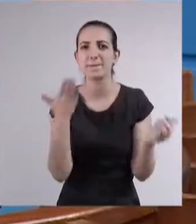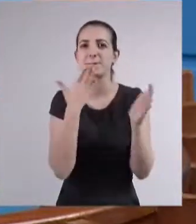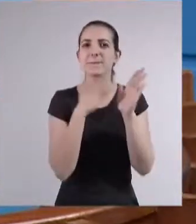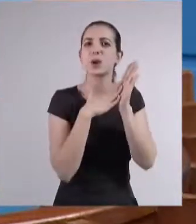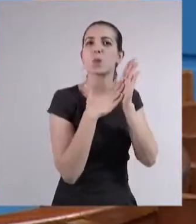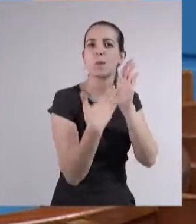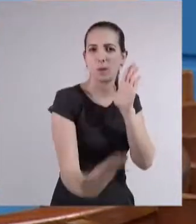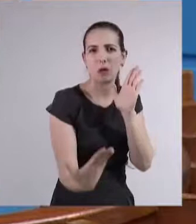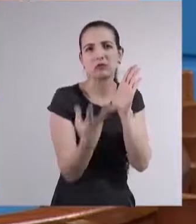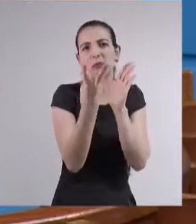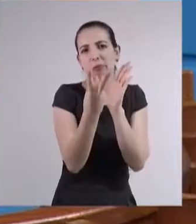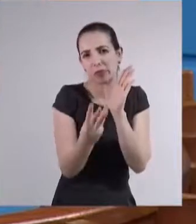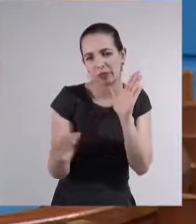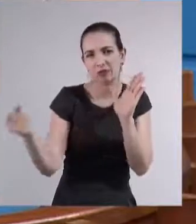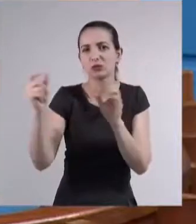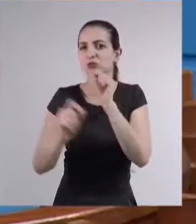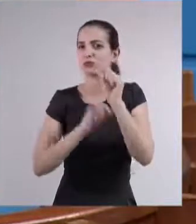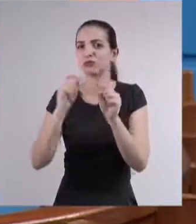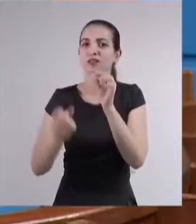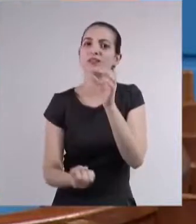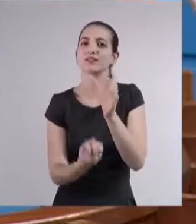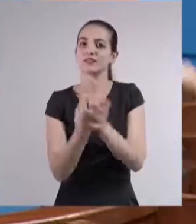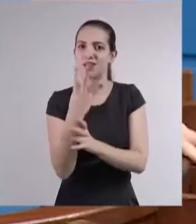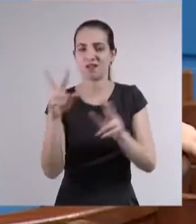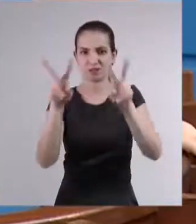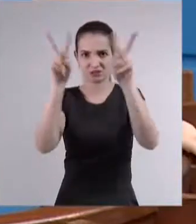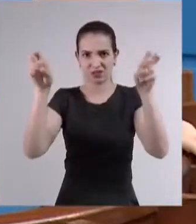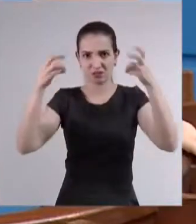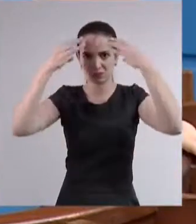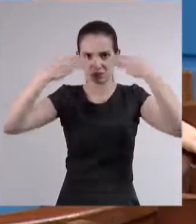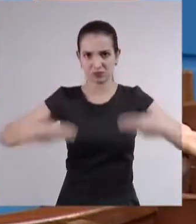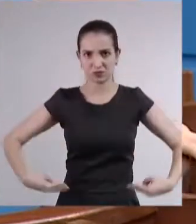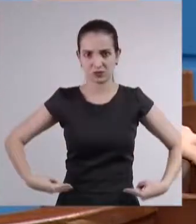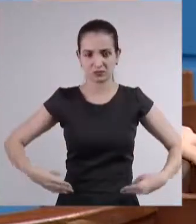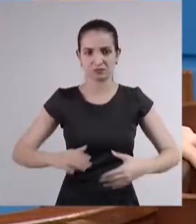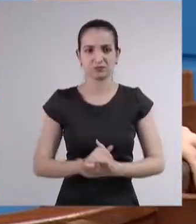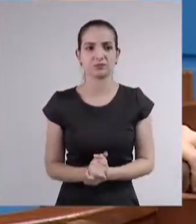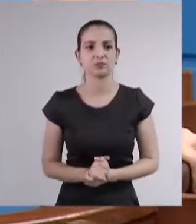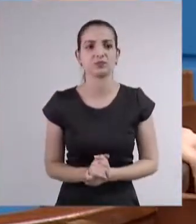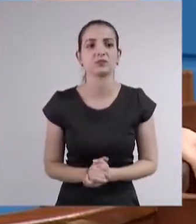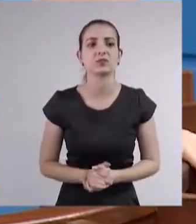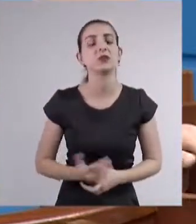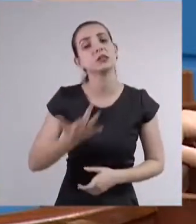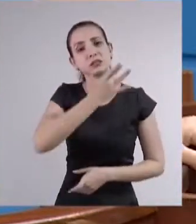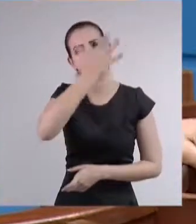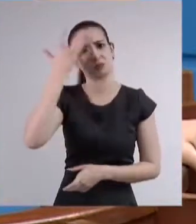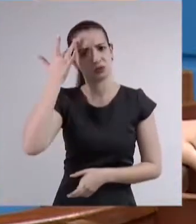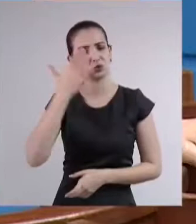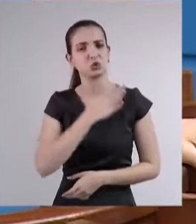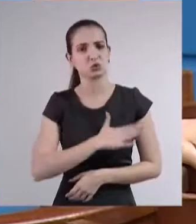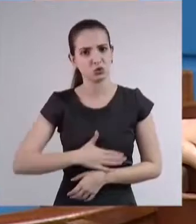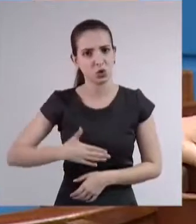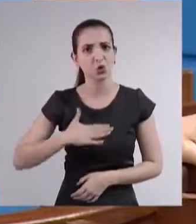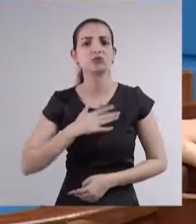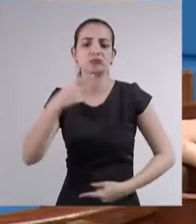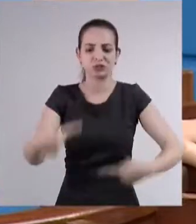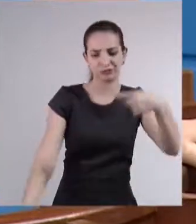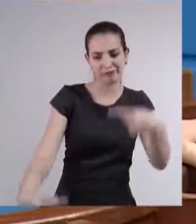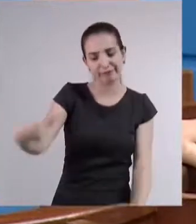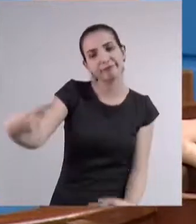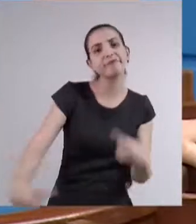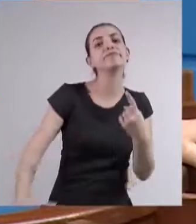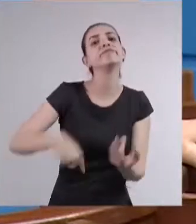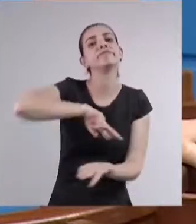propostas, surgem os temas morais. E como as pessoas gostam de debater isso.